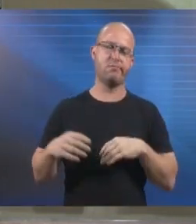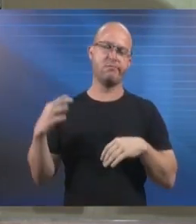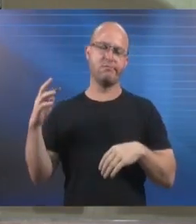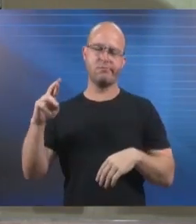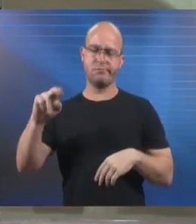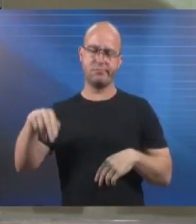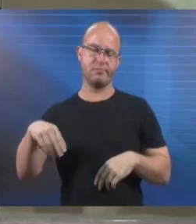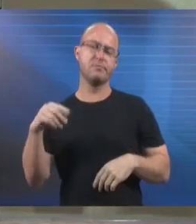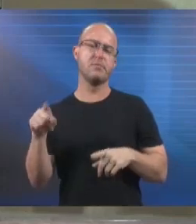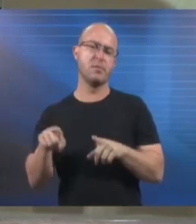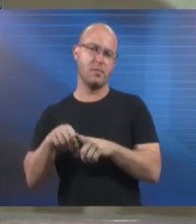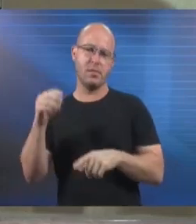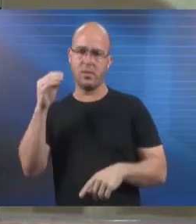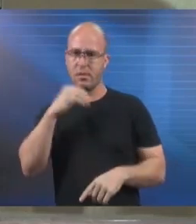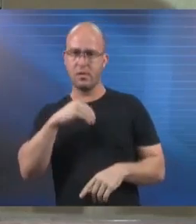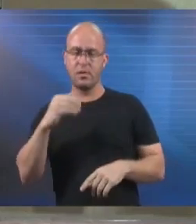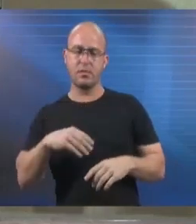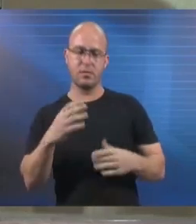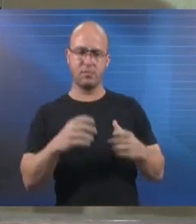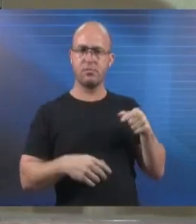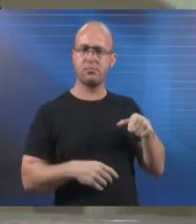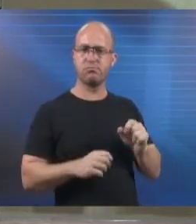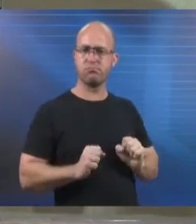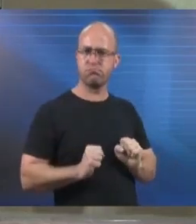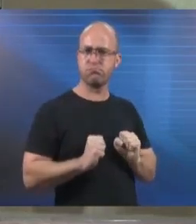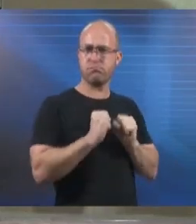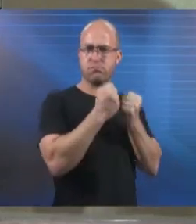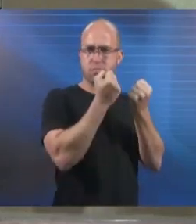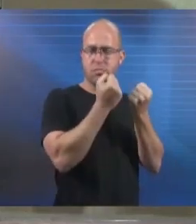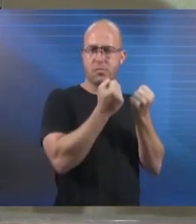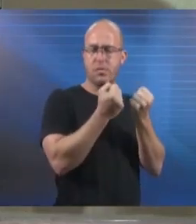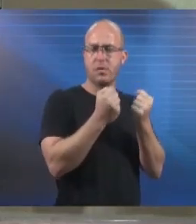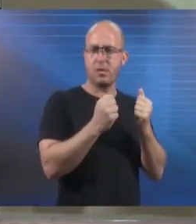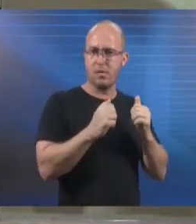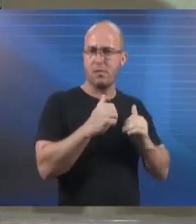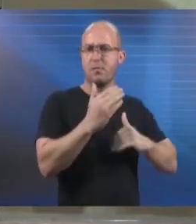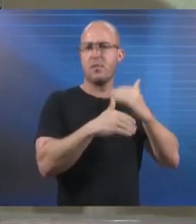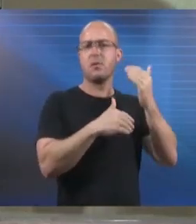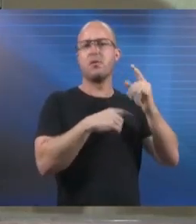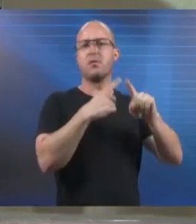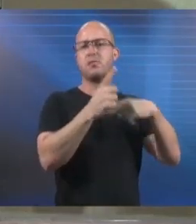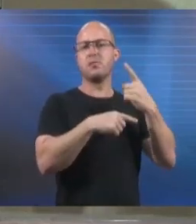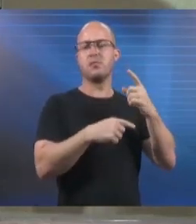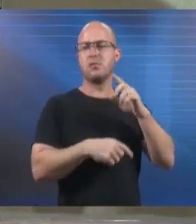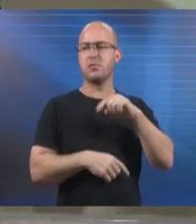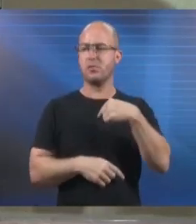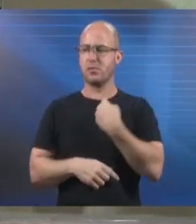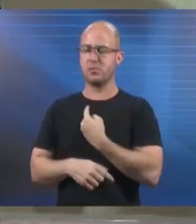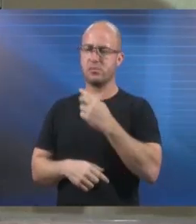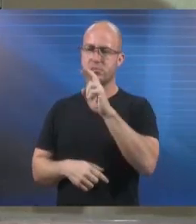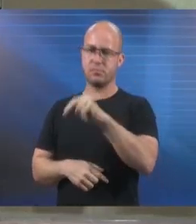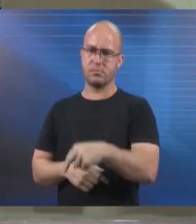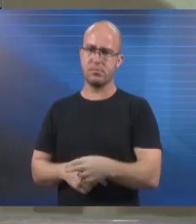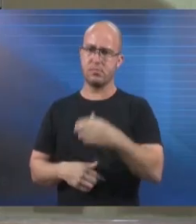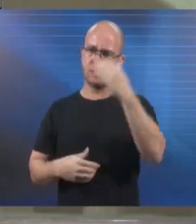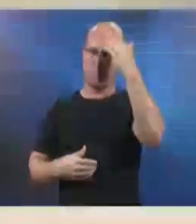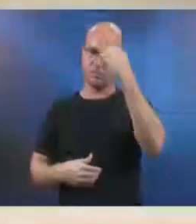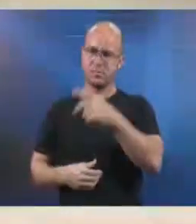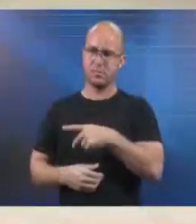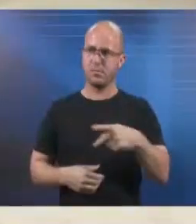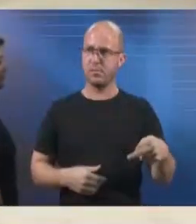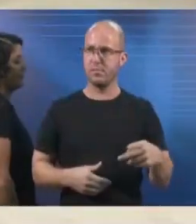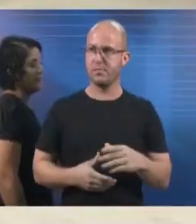Então vamos construir um turismo forte para fortalecer o nosso Rio Grande do Norte Muito obrigado senhor